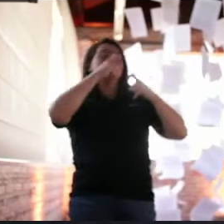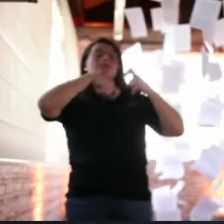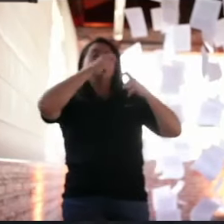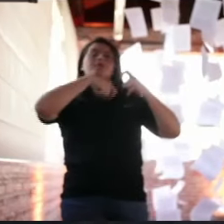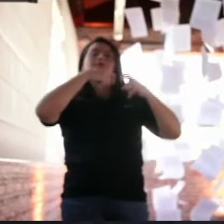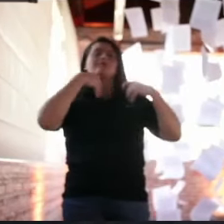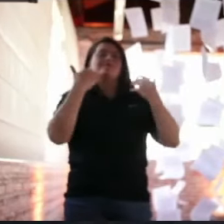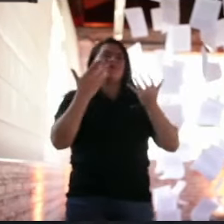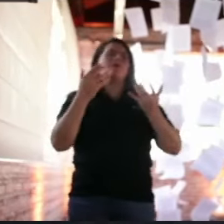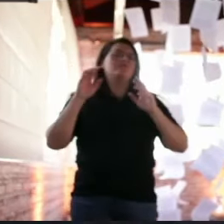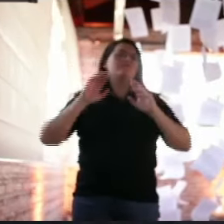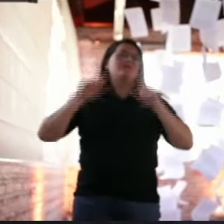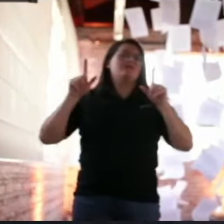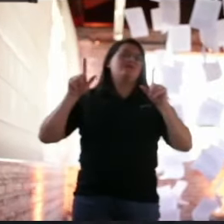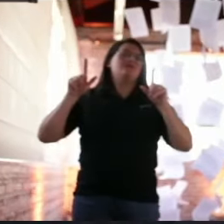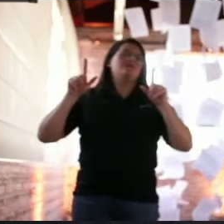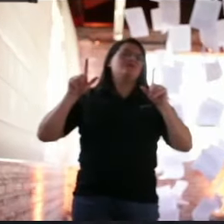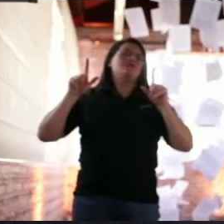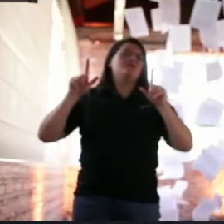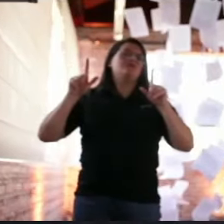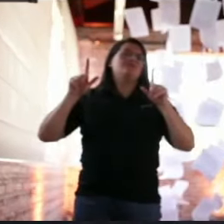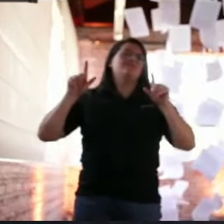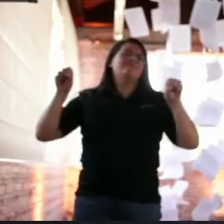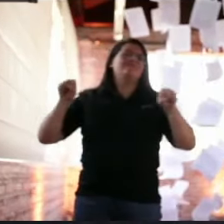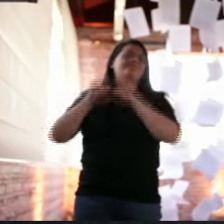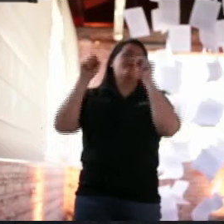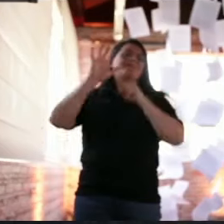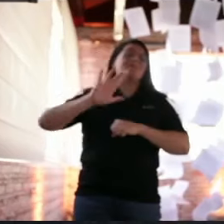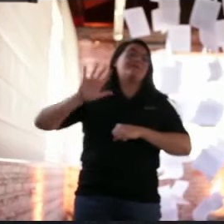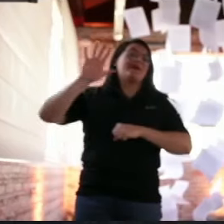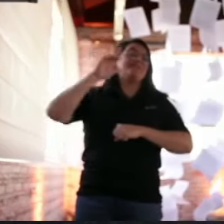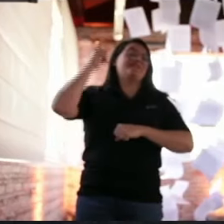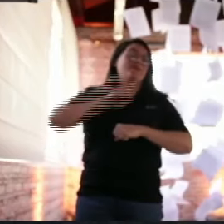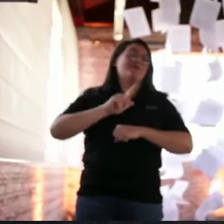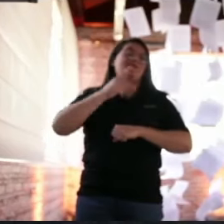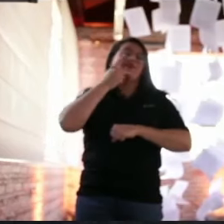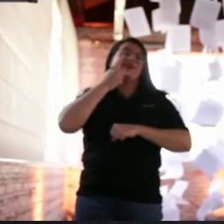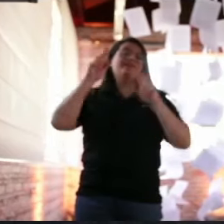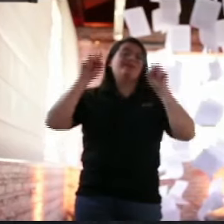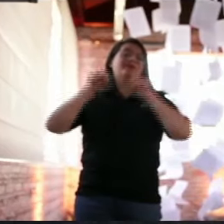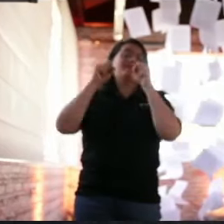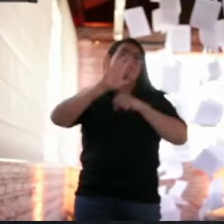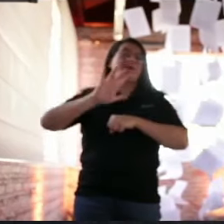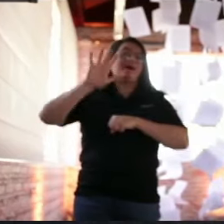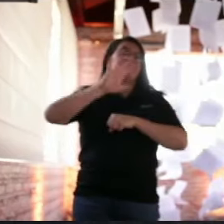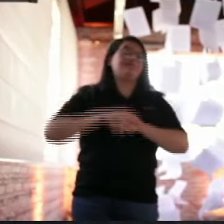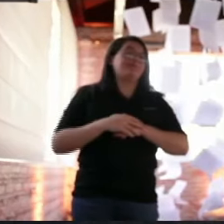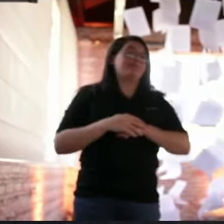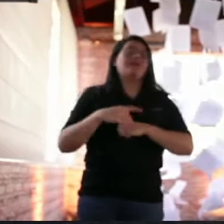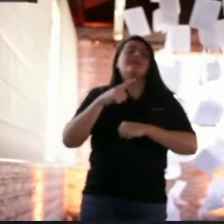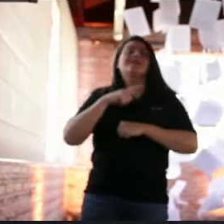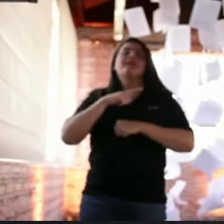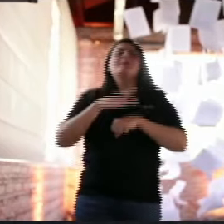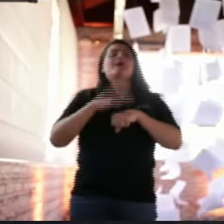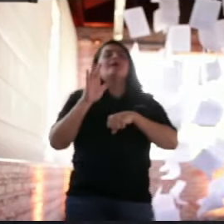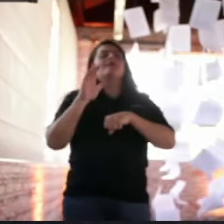E é difícil a gente quebrar essa imagem mais uma vez né Falando de quebrar a imagem temos